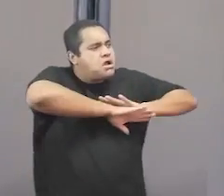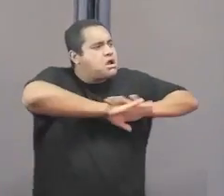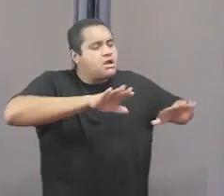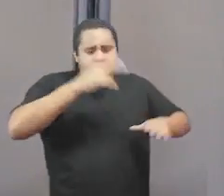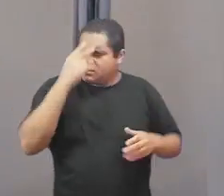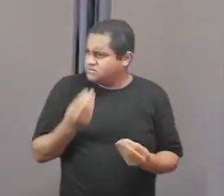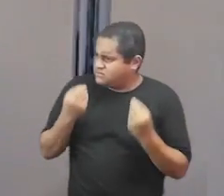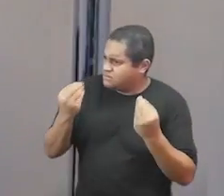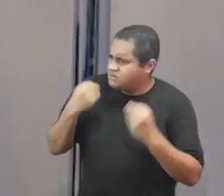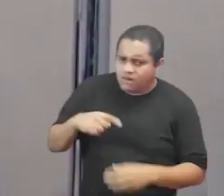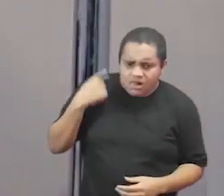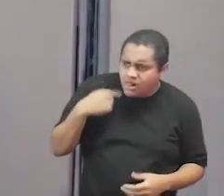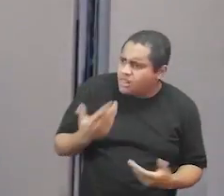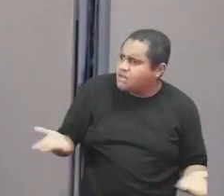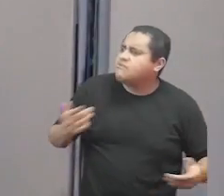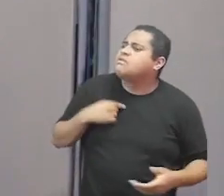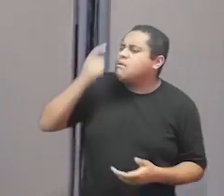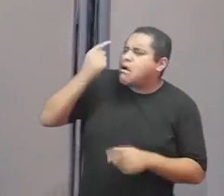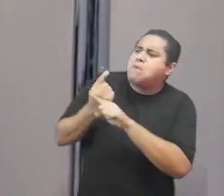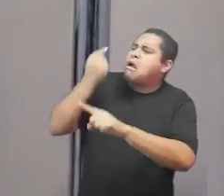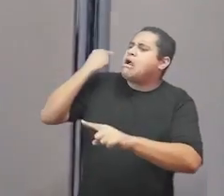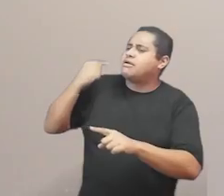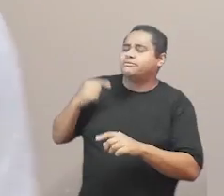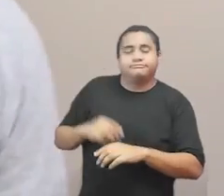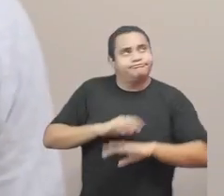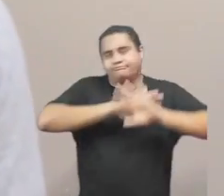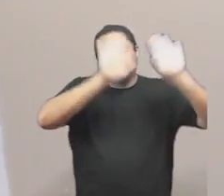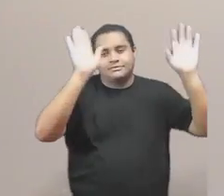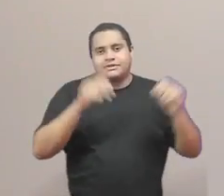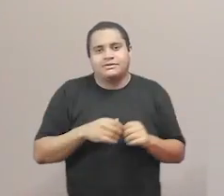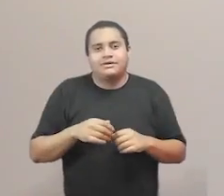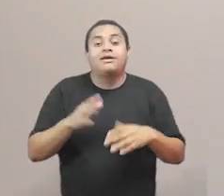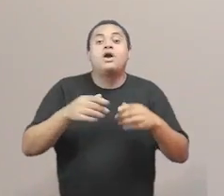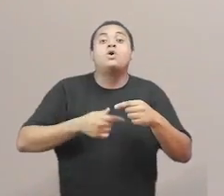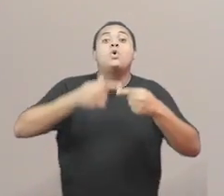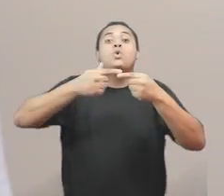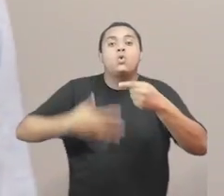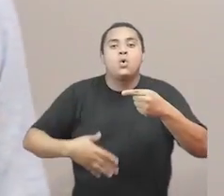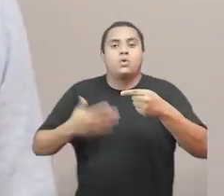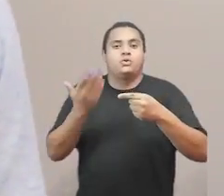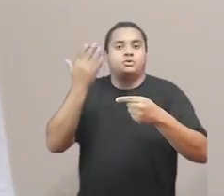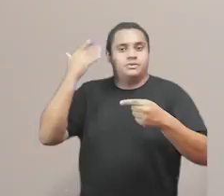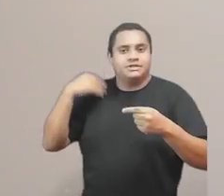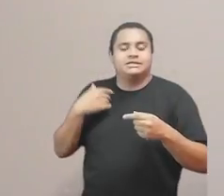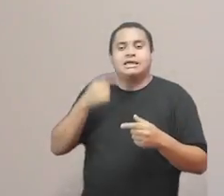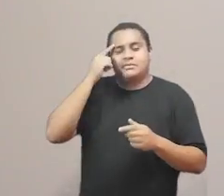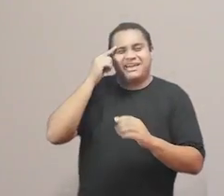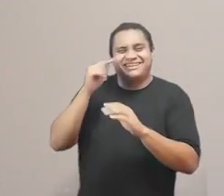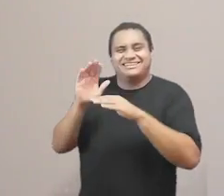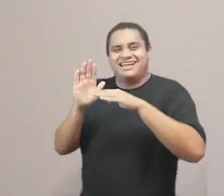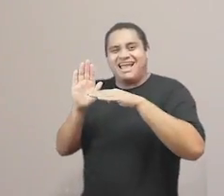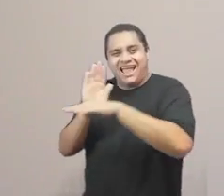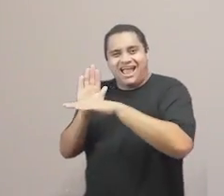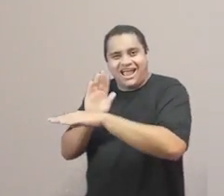ali. E as pessoas acham absurdo. Oxi, tu não era o cara que não sei o quê, rapaz? Tá, enfim. O Google, ele era muito apegado a dizer que hardware